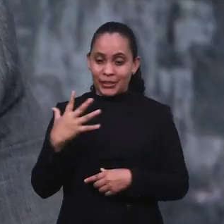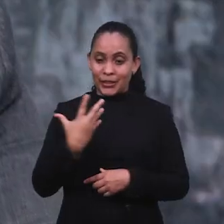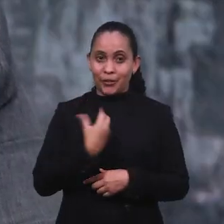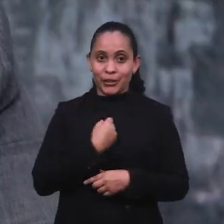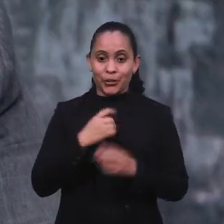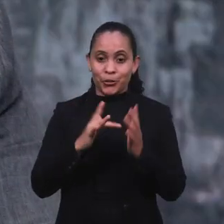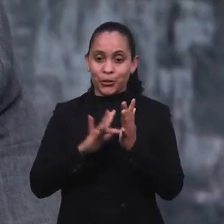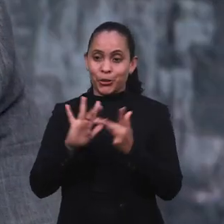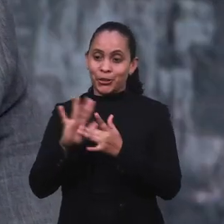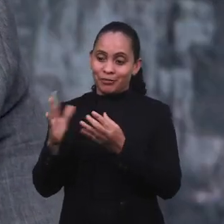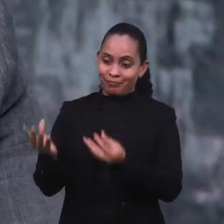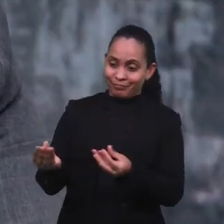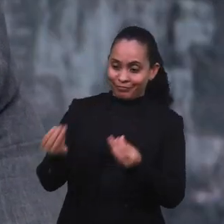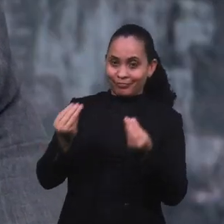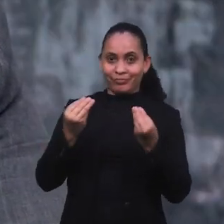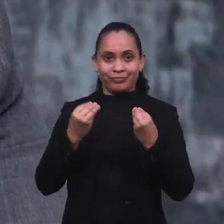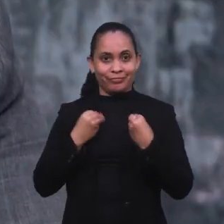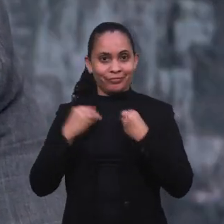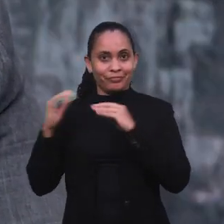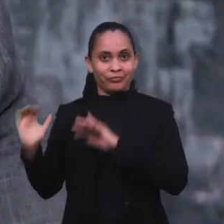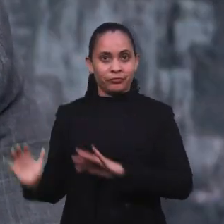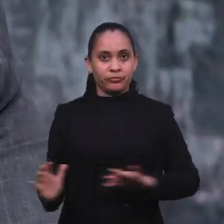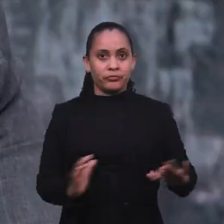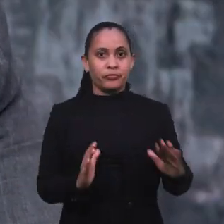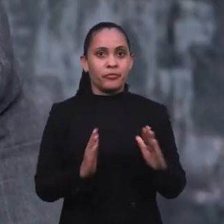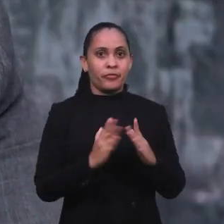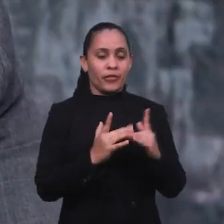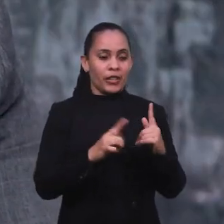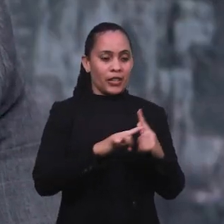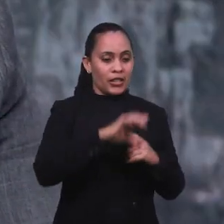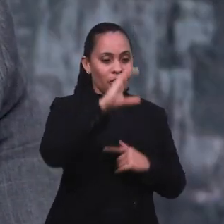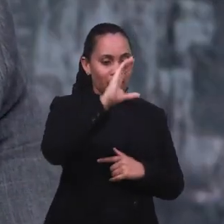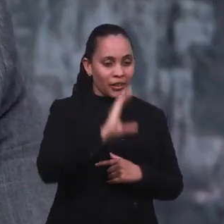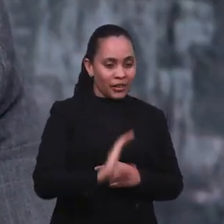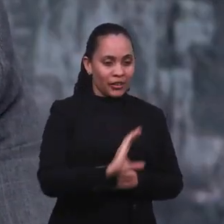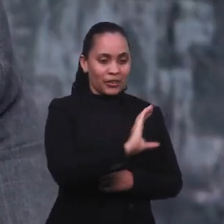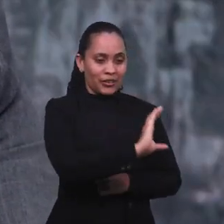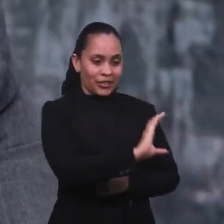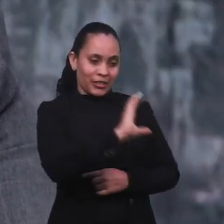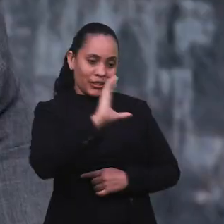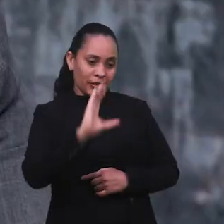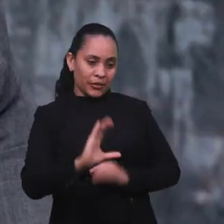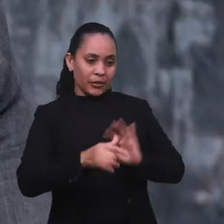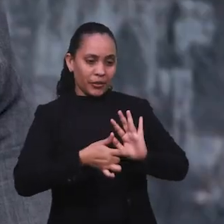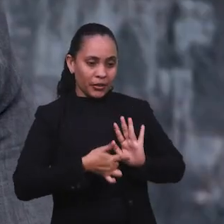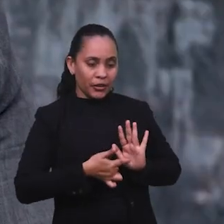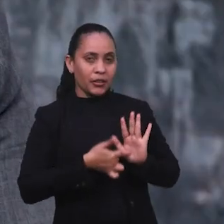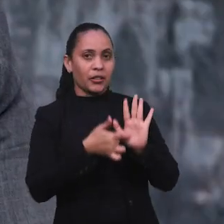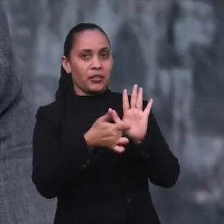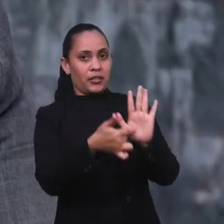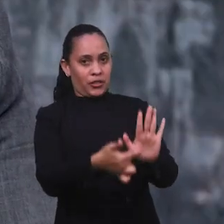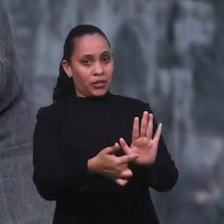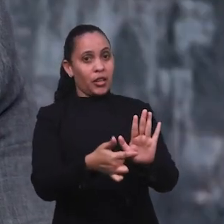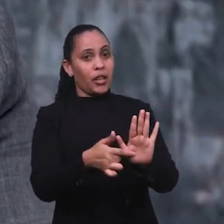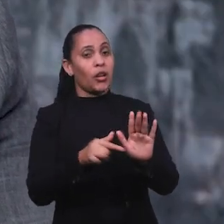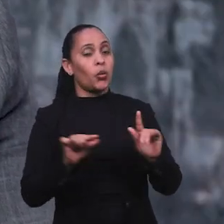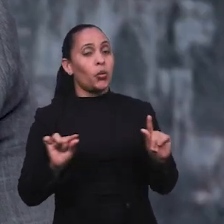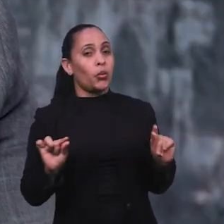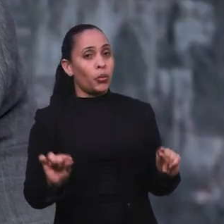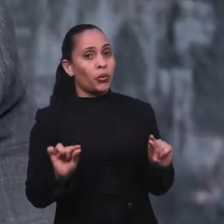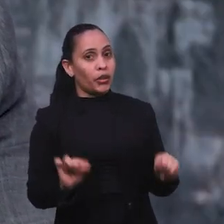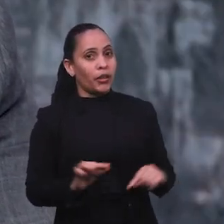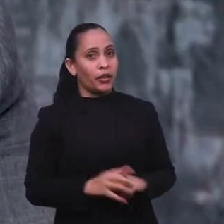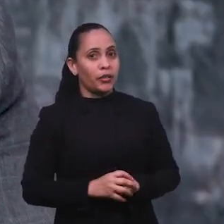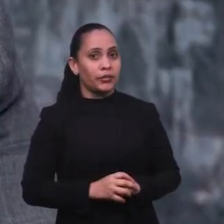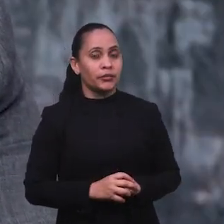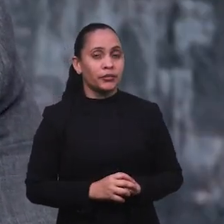interessante, a Igreja Católica, né, a origem da palavra católica está muito bem apresentada, ela se